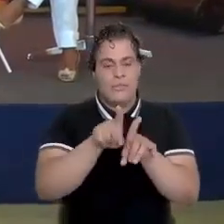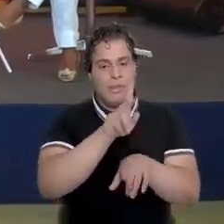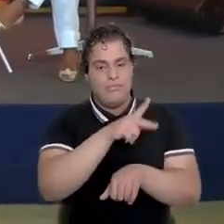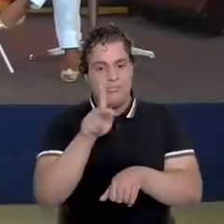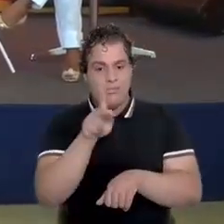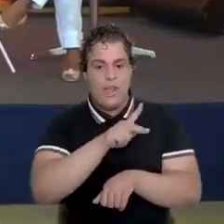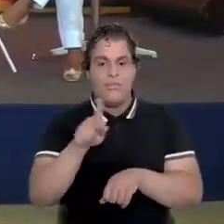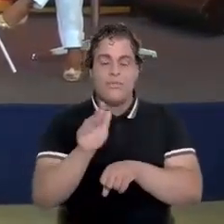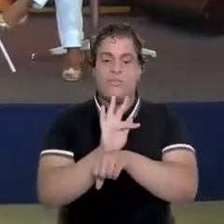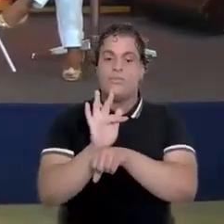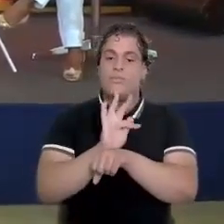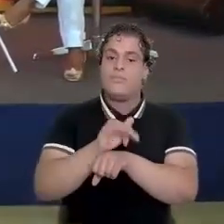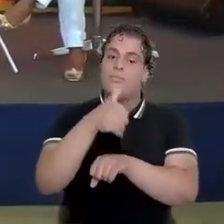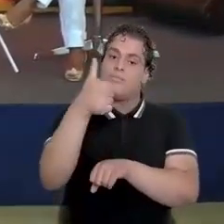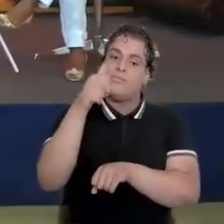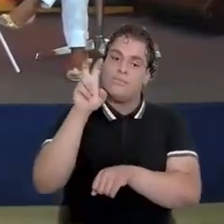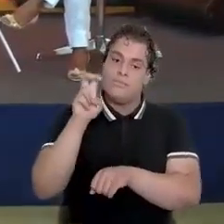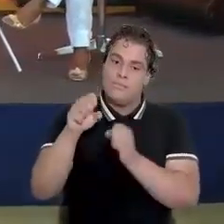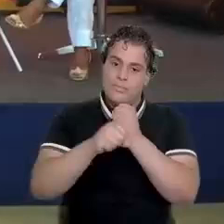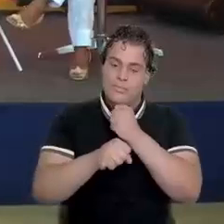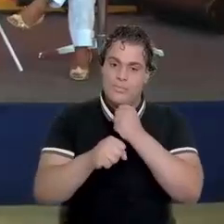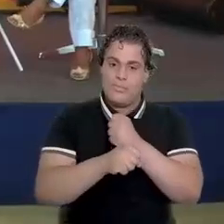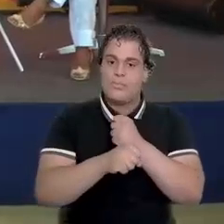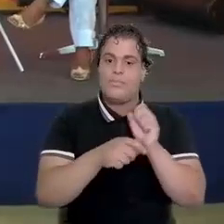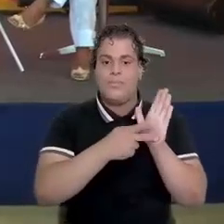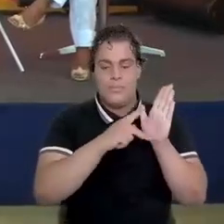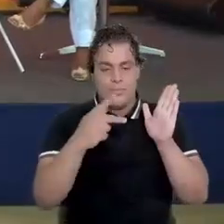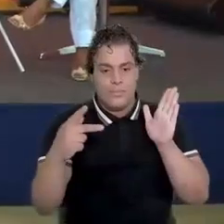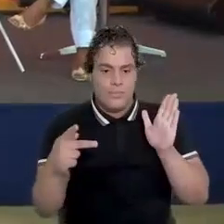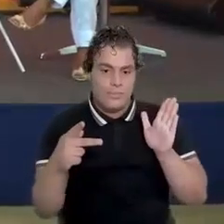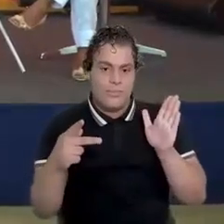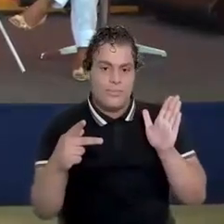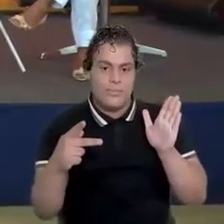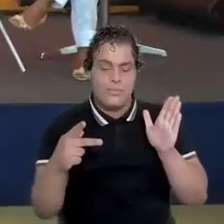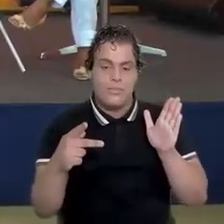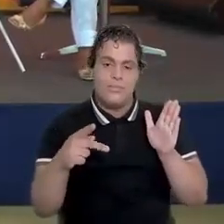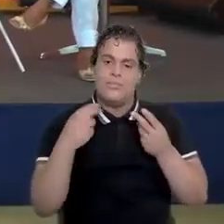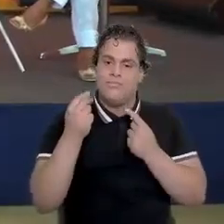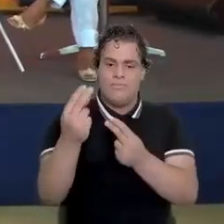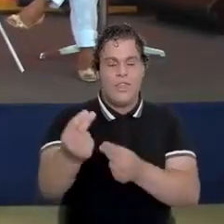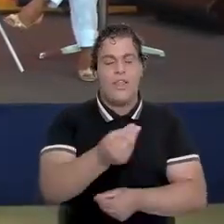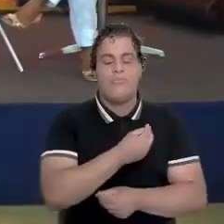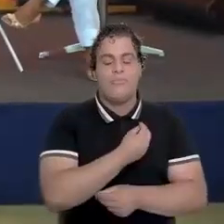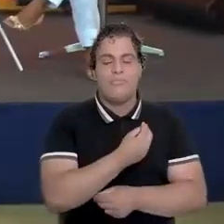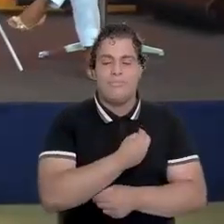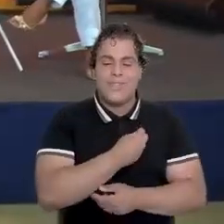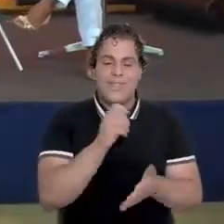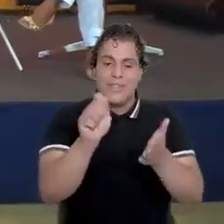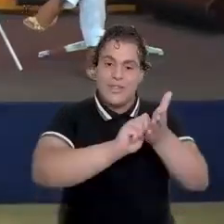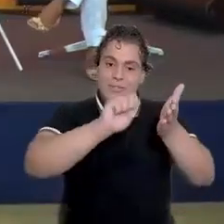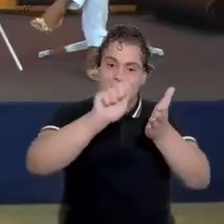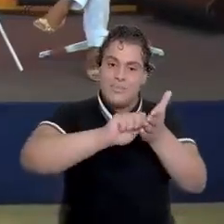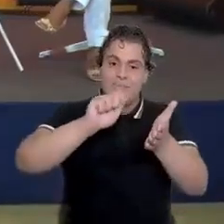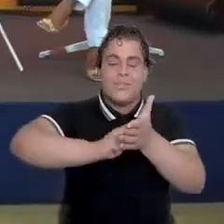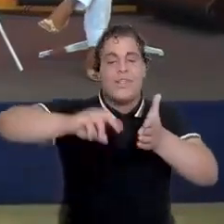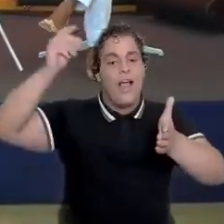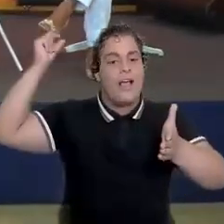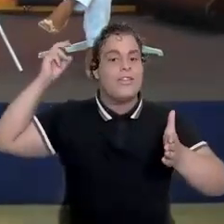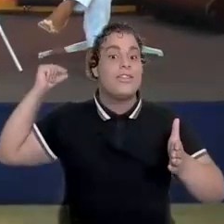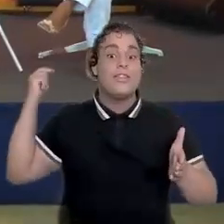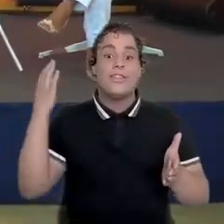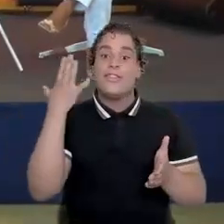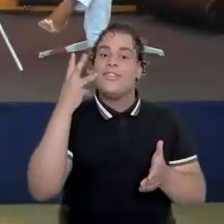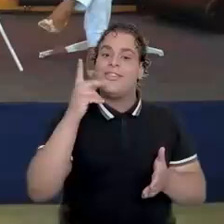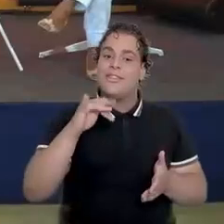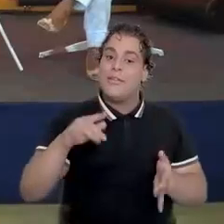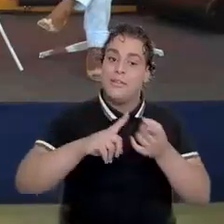professora universitária por 15 anos. A poesia, no entanto, esteve sempre presente. Ela escreve desde criança.